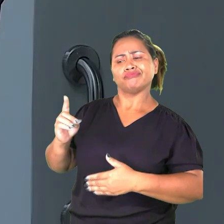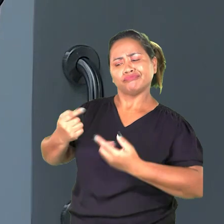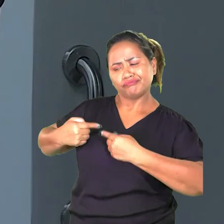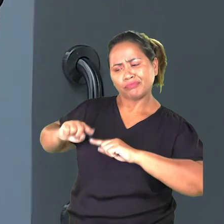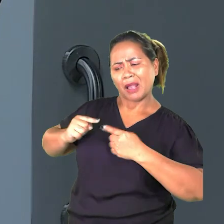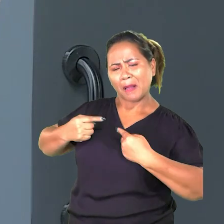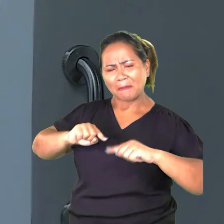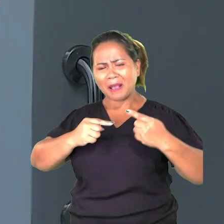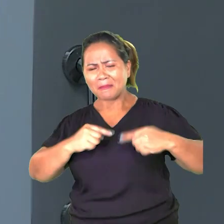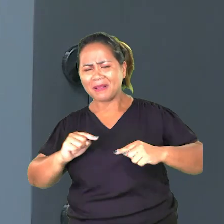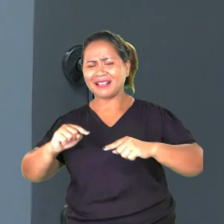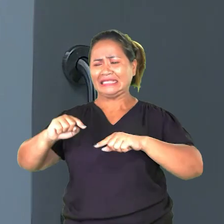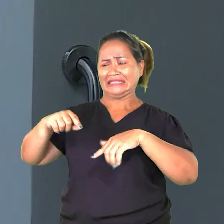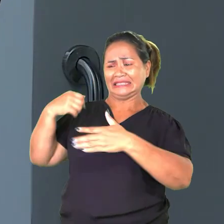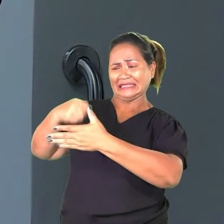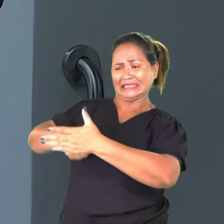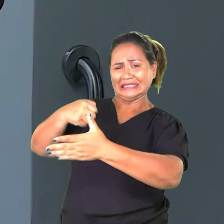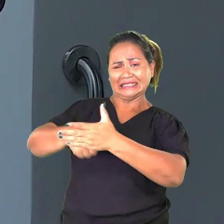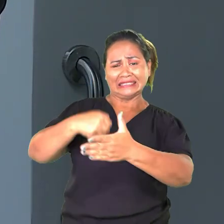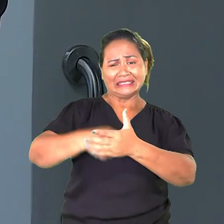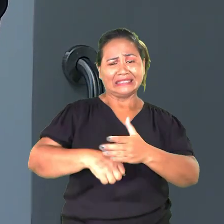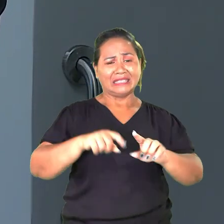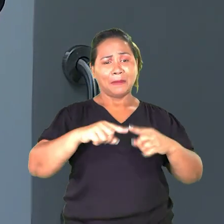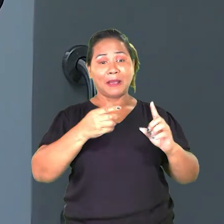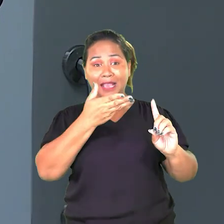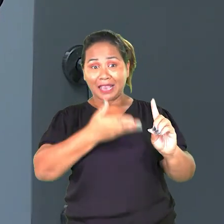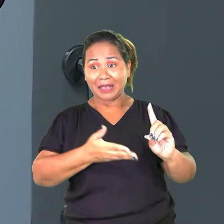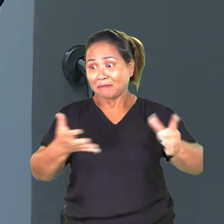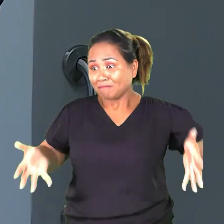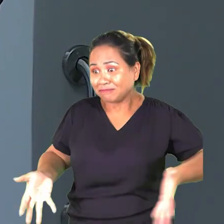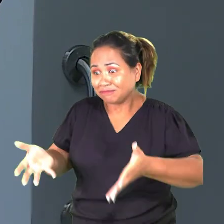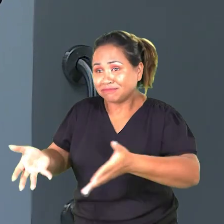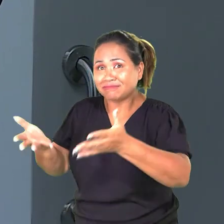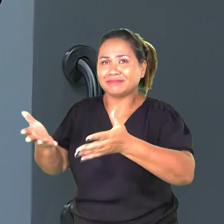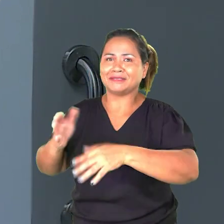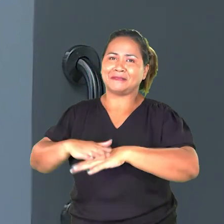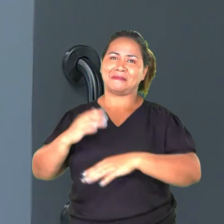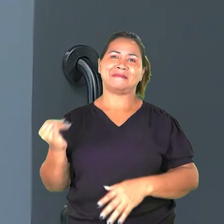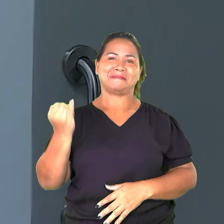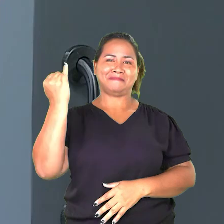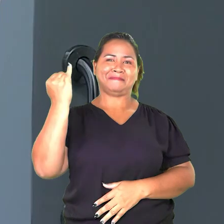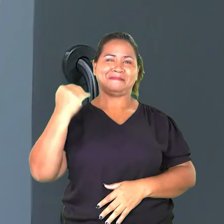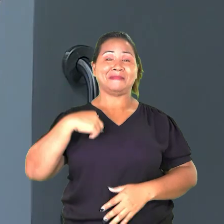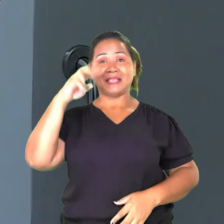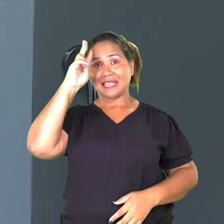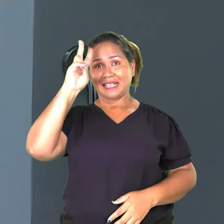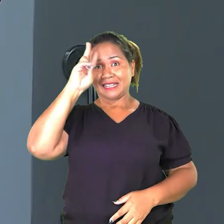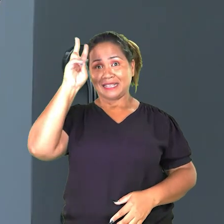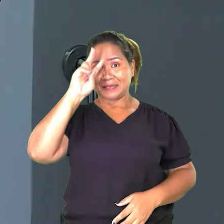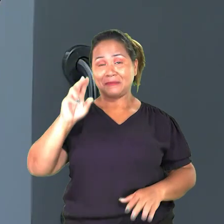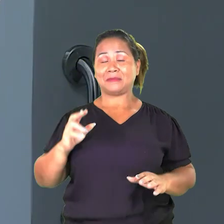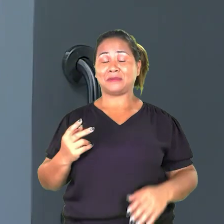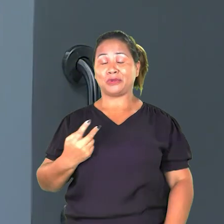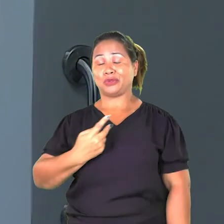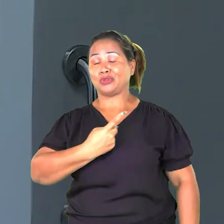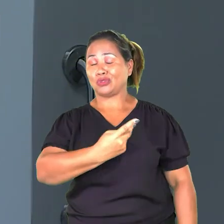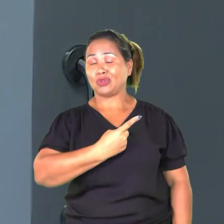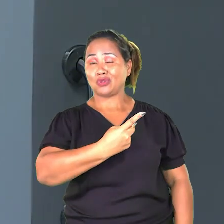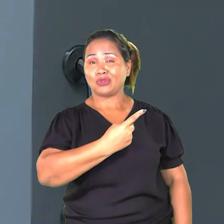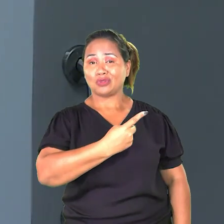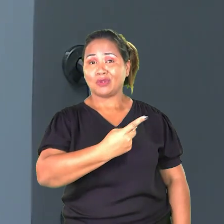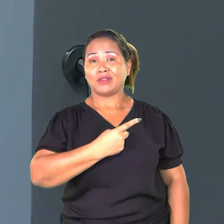né? Tínhamos muitos desafios e ter o Paulo ao lado, incentivando, foi muito